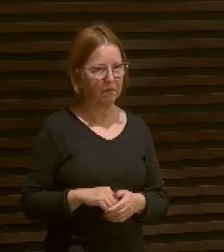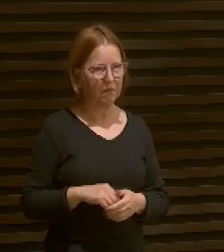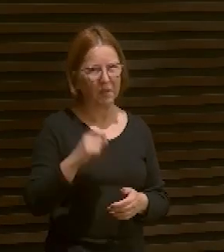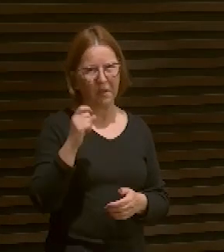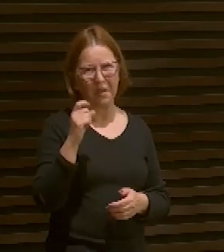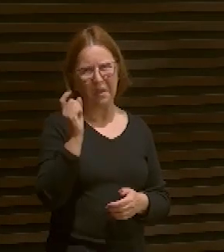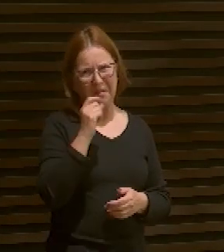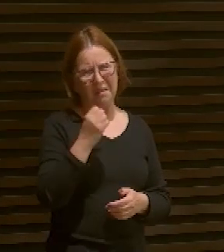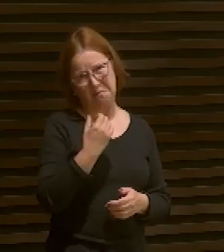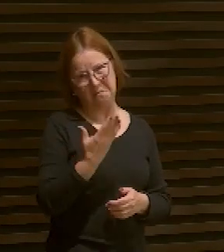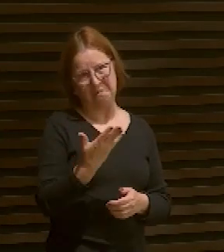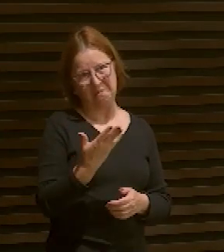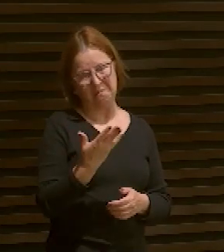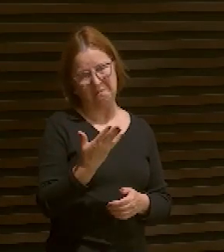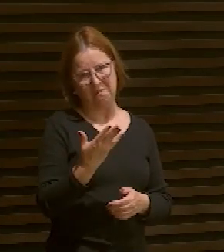mentirinha boa.